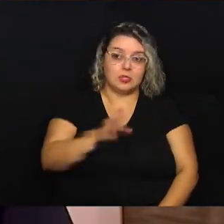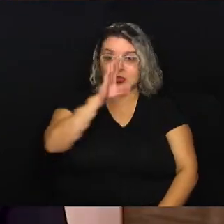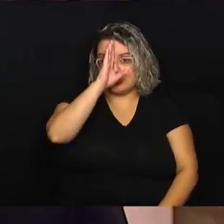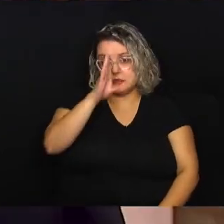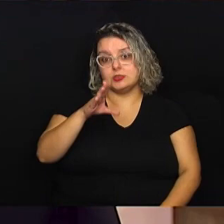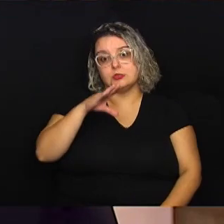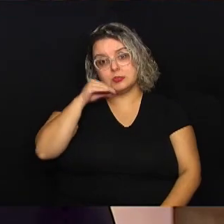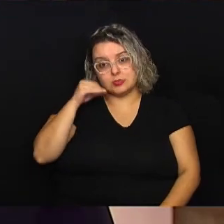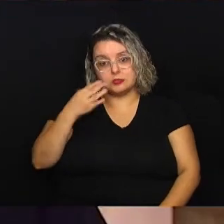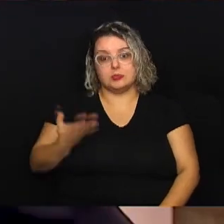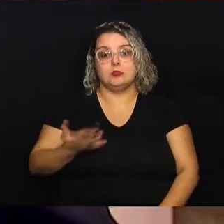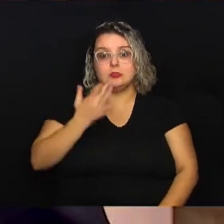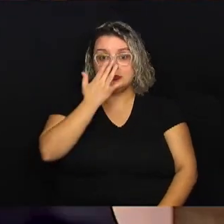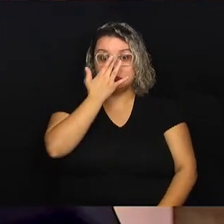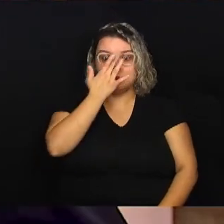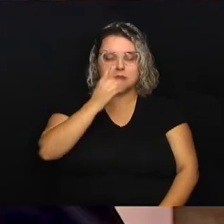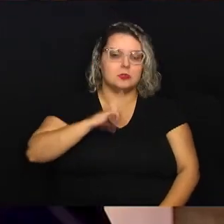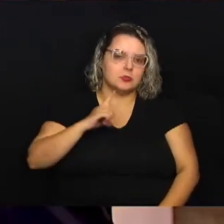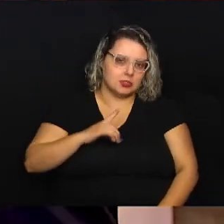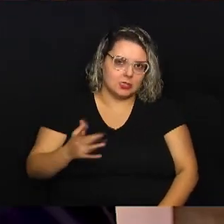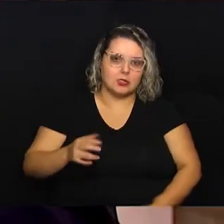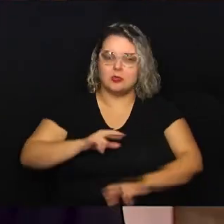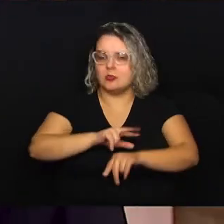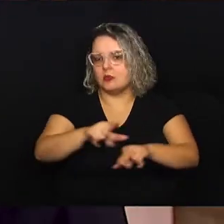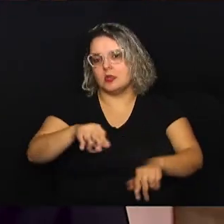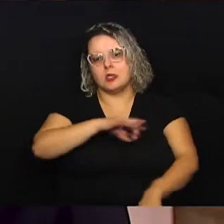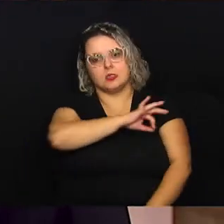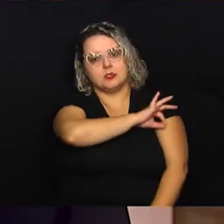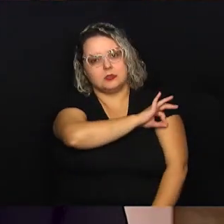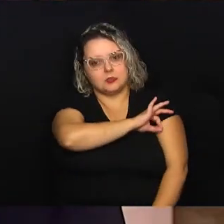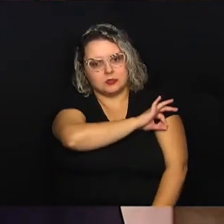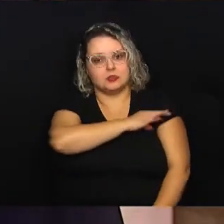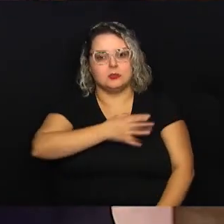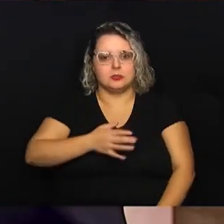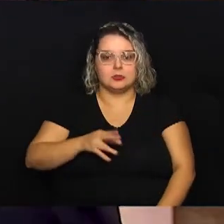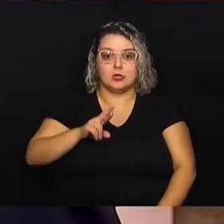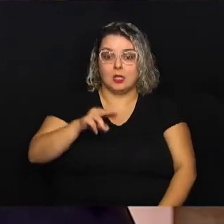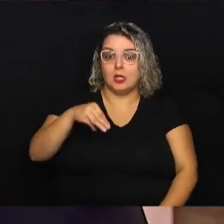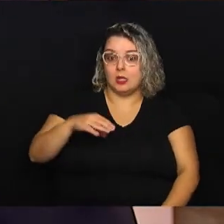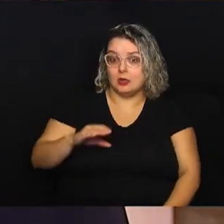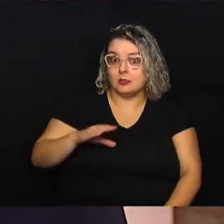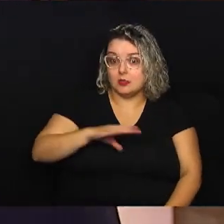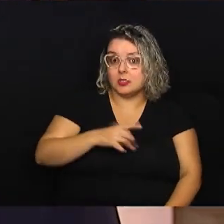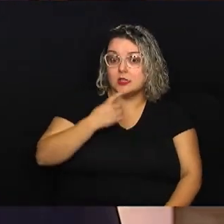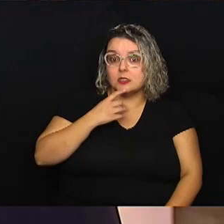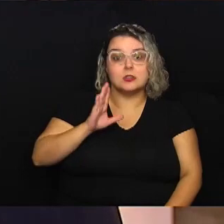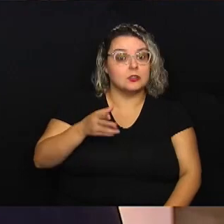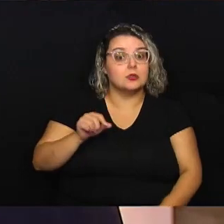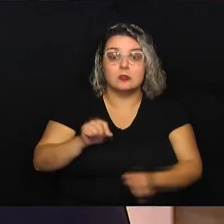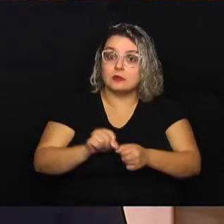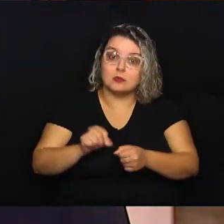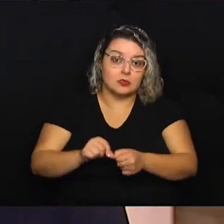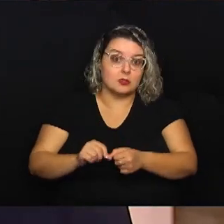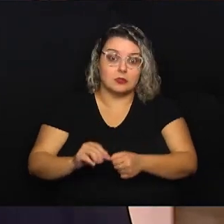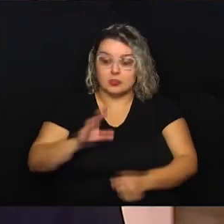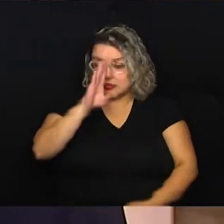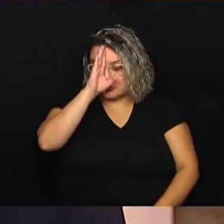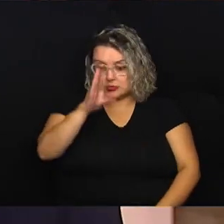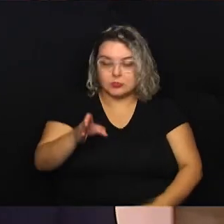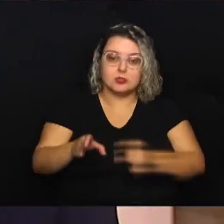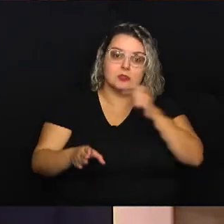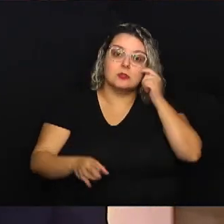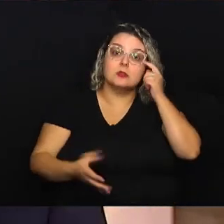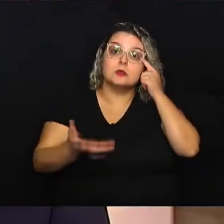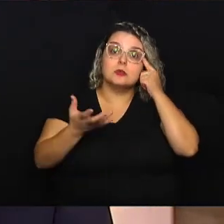aos trabalhadores. Existem, inclusive, várias prefeituras, na região metropolitana de Campinas que já fazem esse repasse direto. Nós